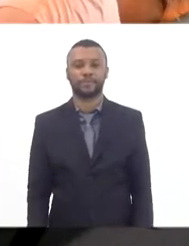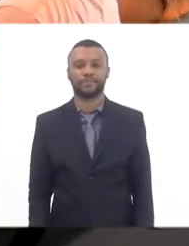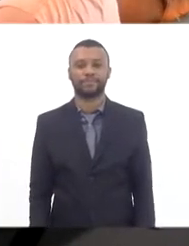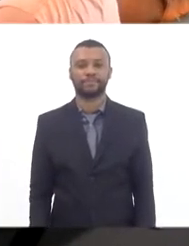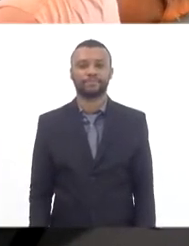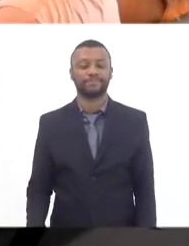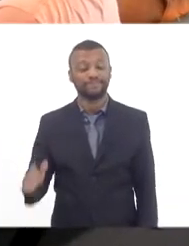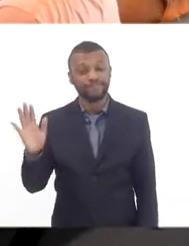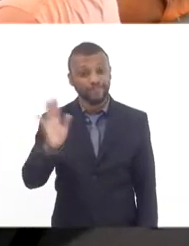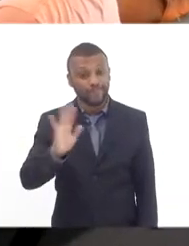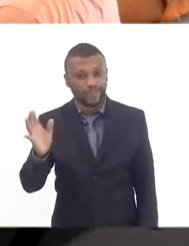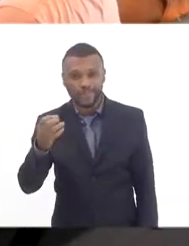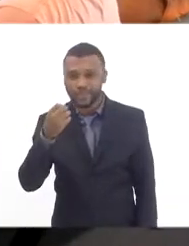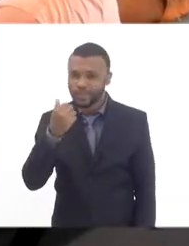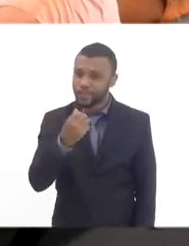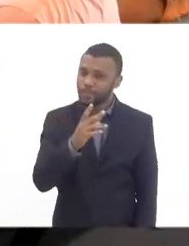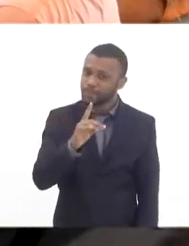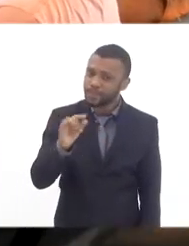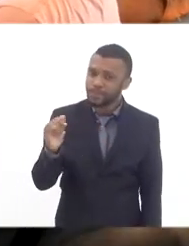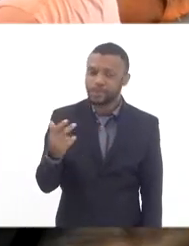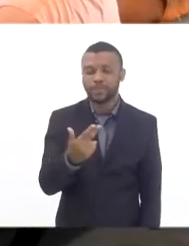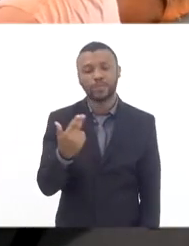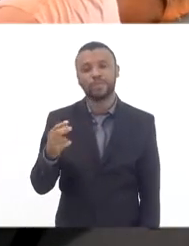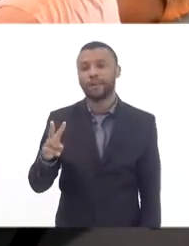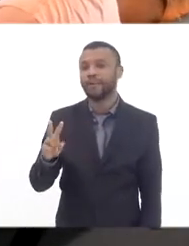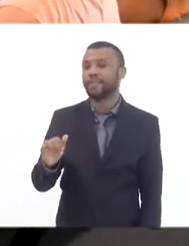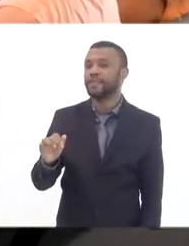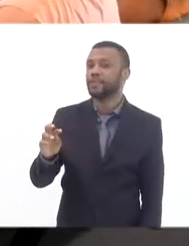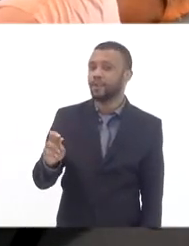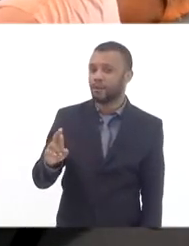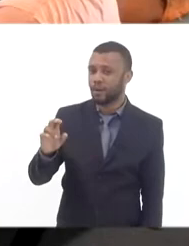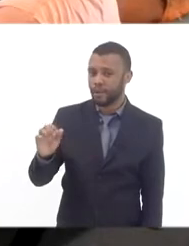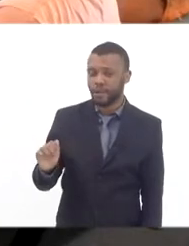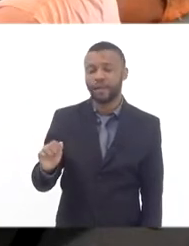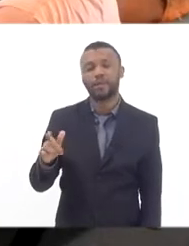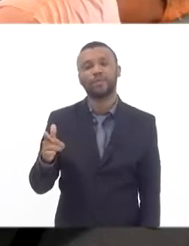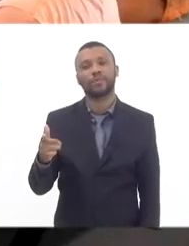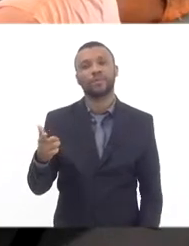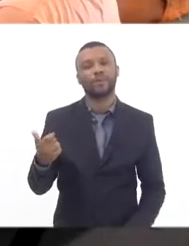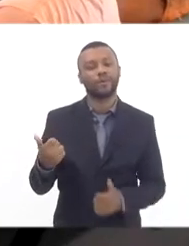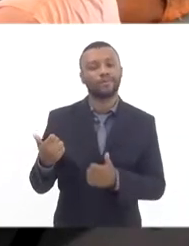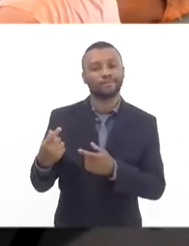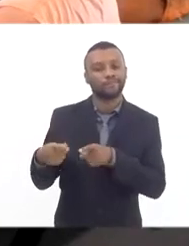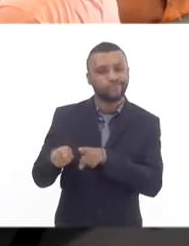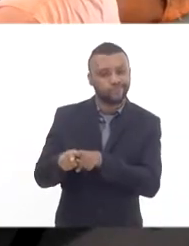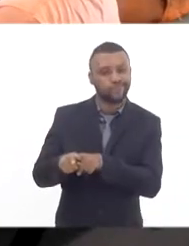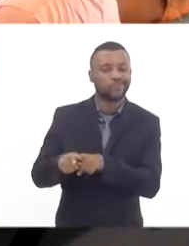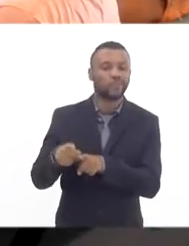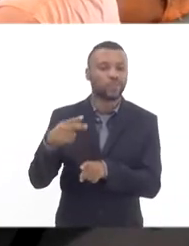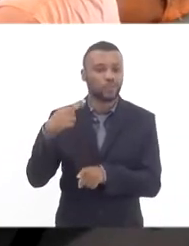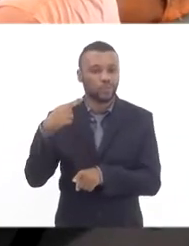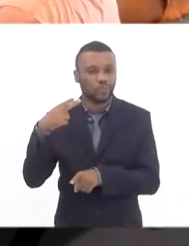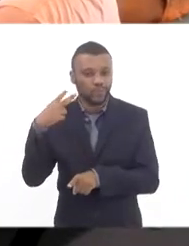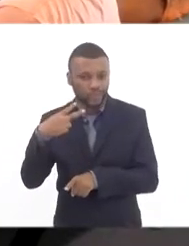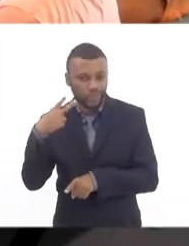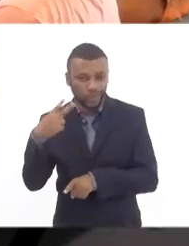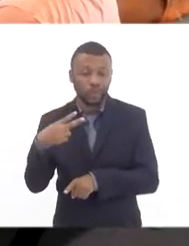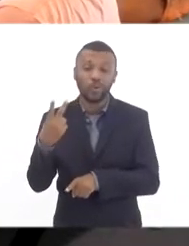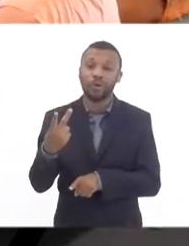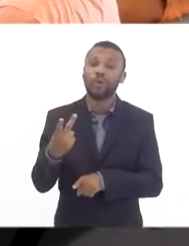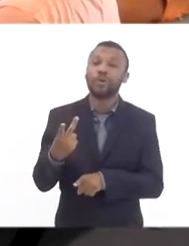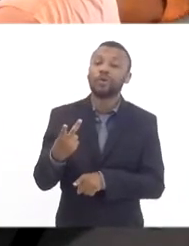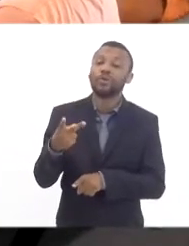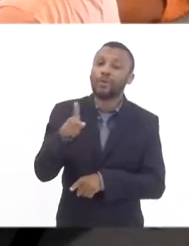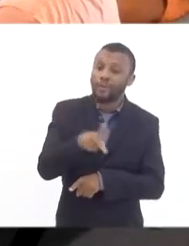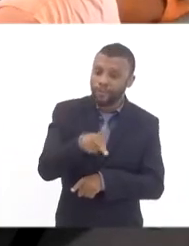Olá, gente, bom dia, tudo bem? Me chamo Vitória Laís, sou assessora do vereador Romário Regis, sou professora e geógrafa pela PUC Rio e queria dizer